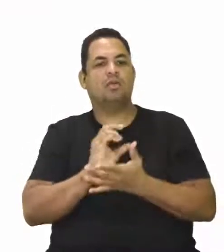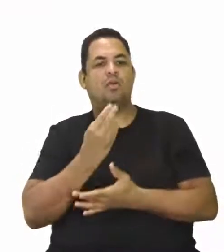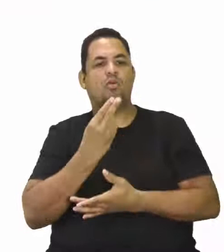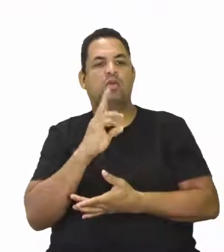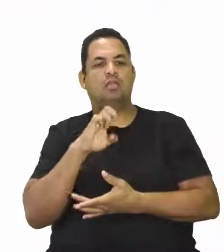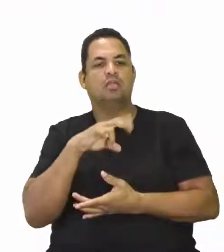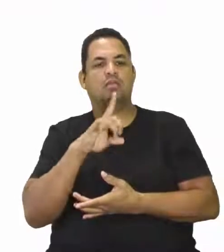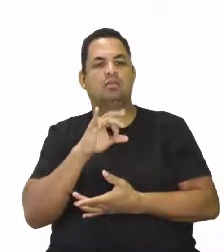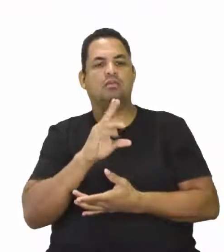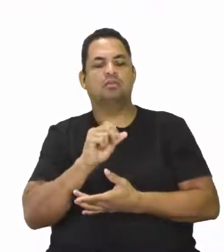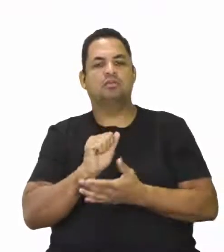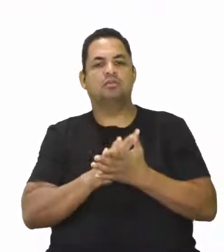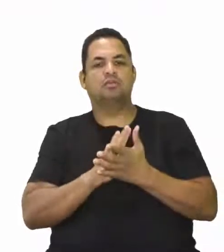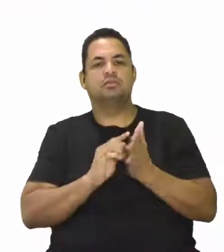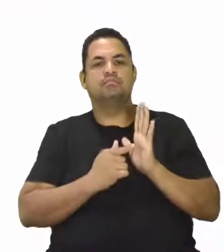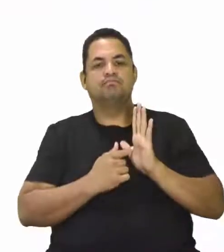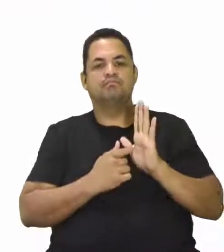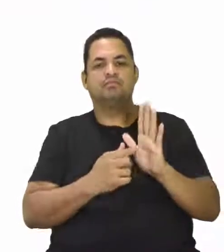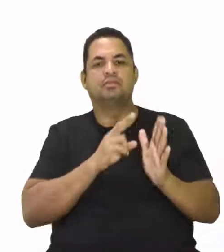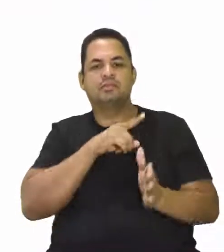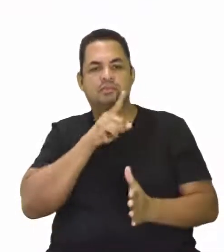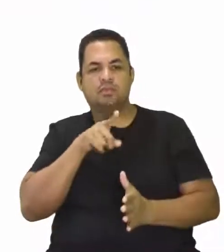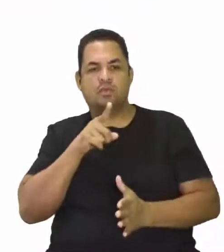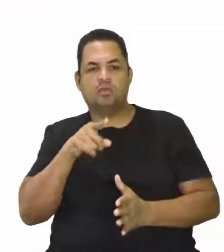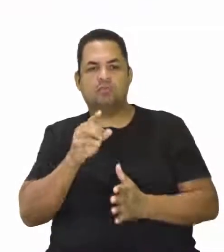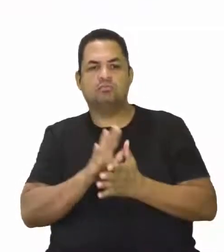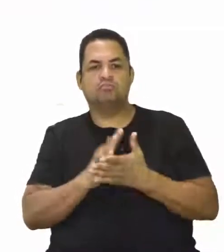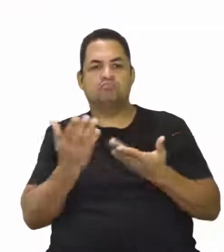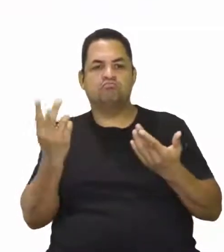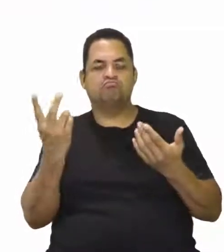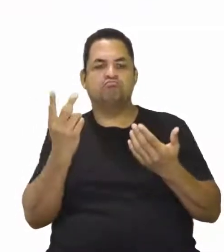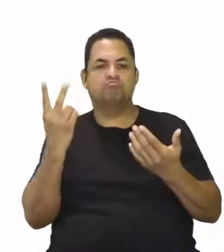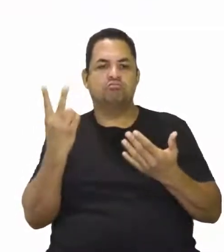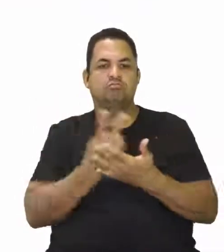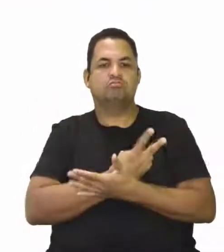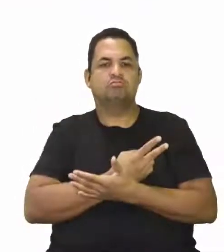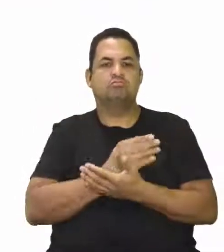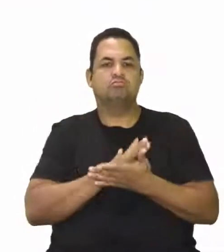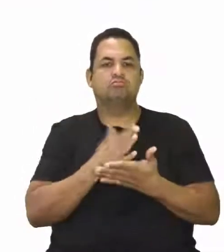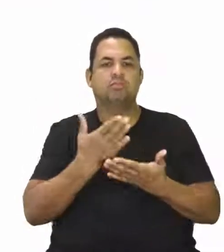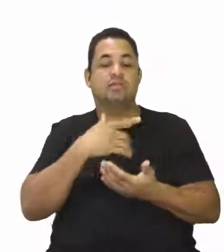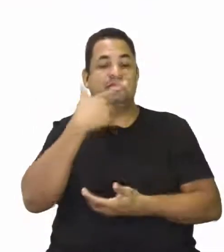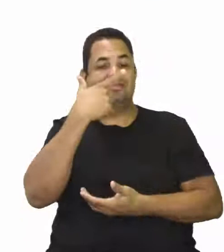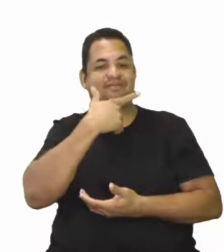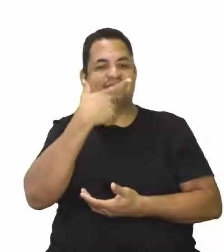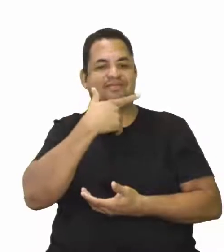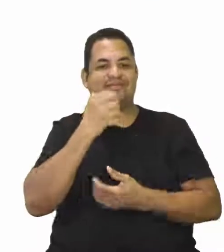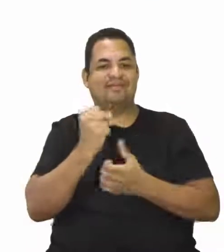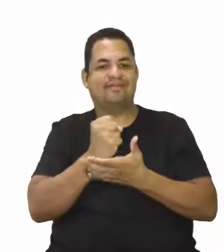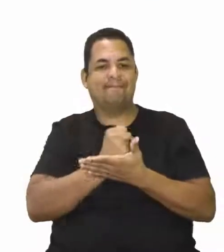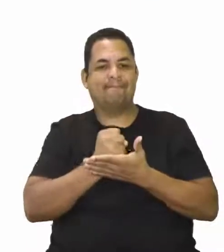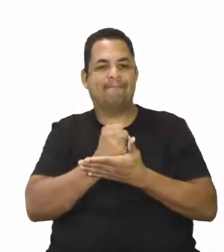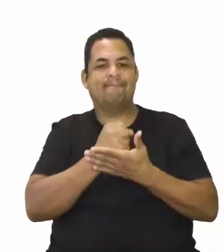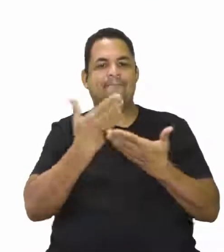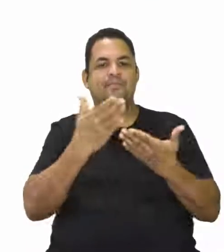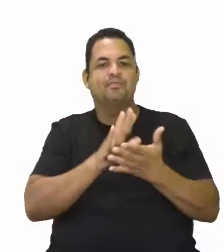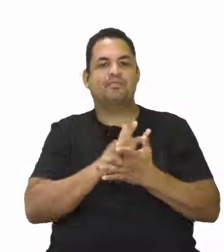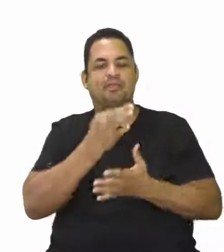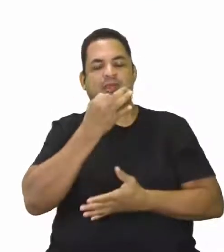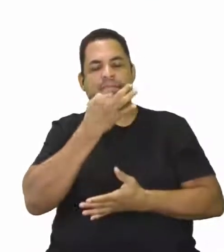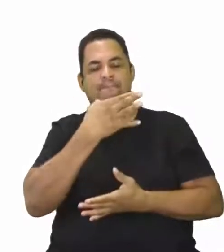representam o quê? Uma sequência de ações cujo desfecho baseia-se na comicidade. As piadas e